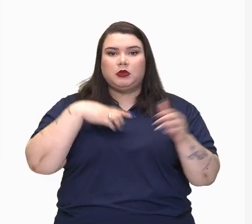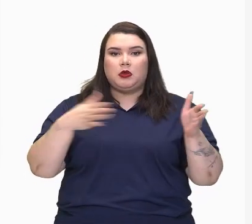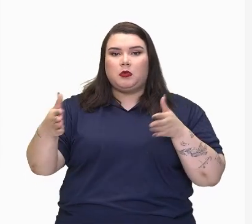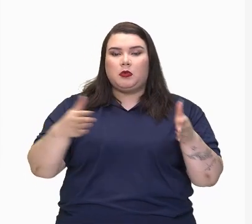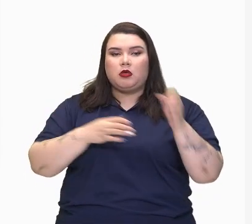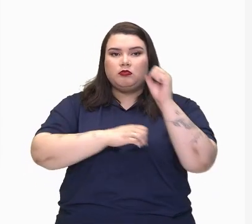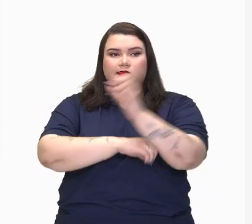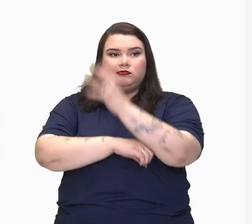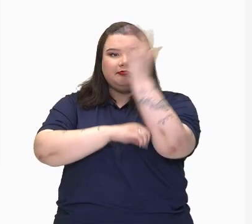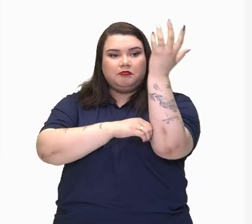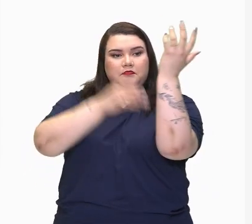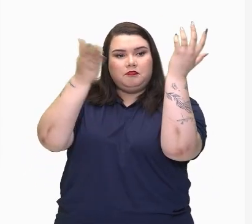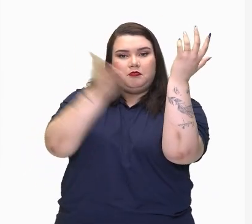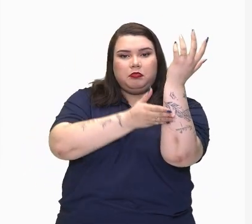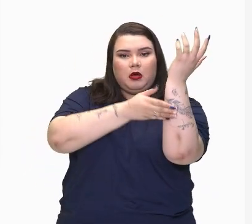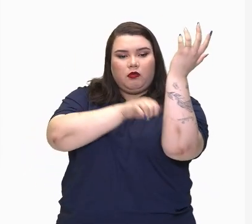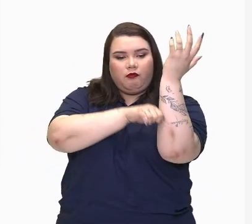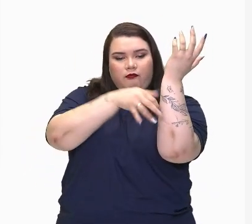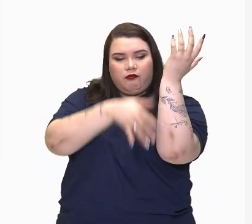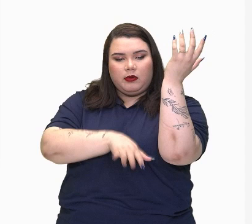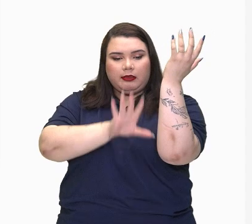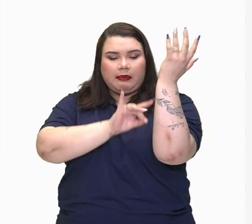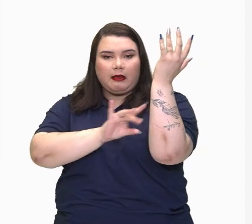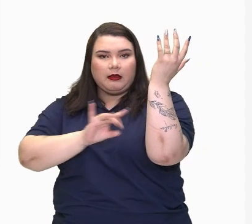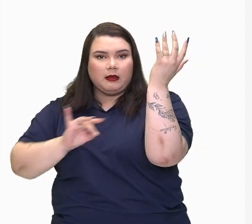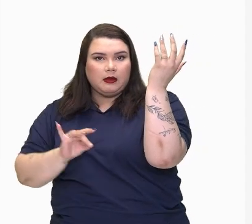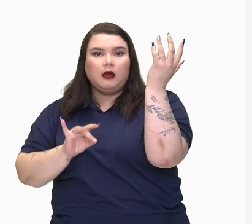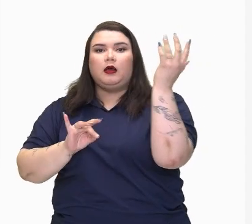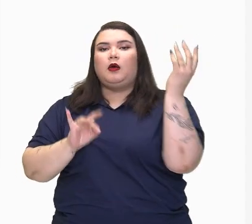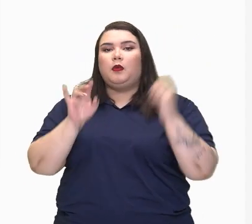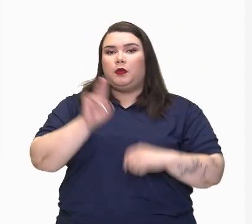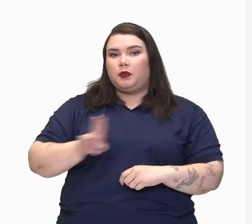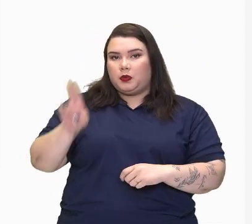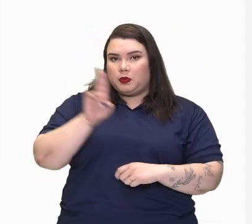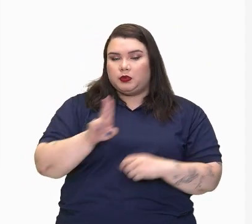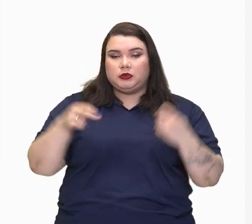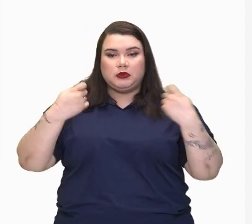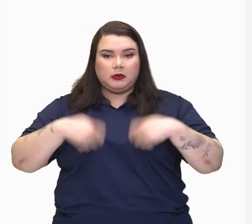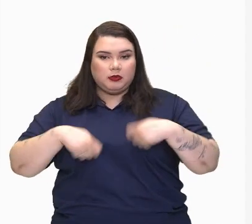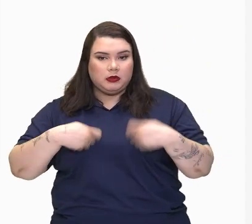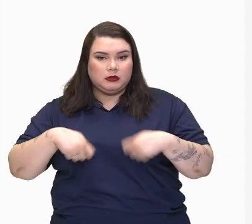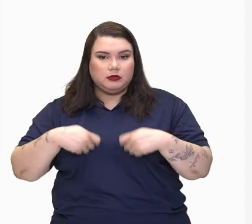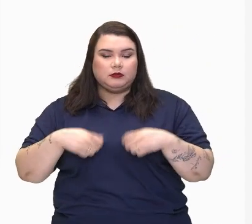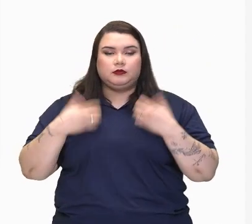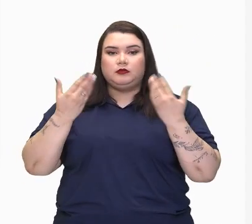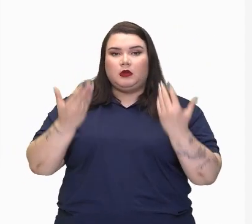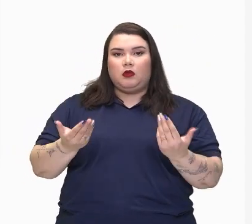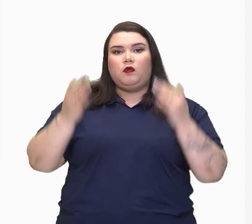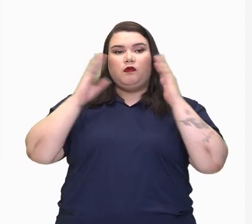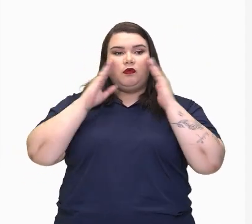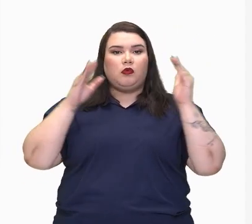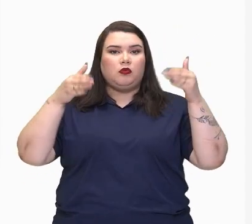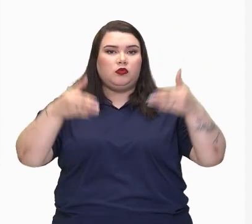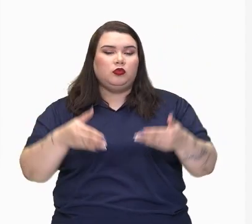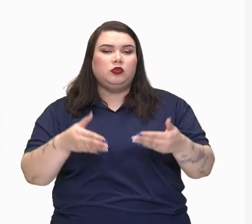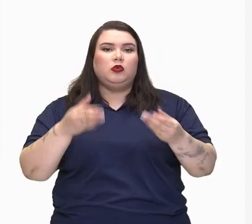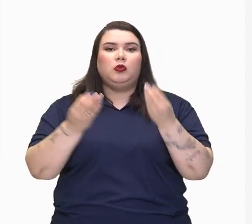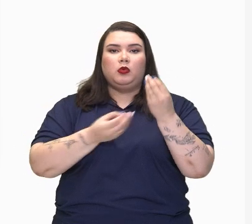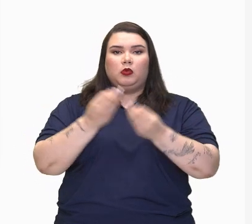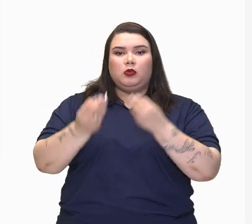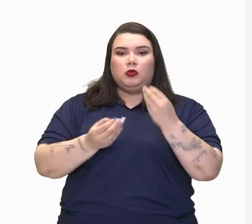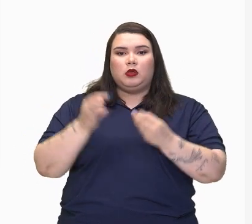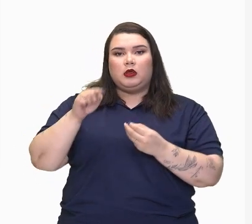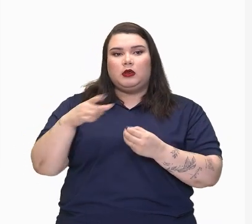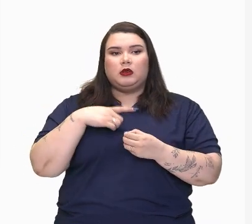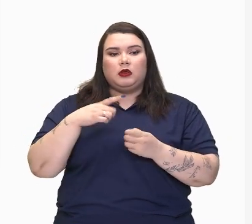precisavam da borracha, precisavam do látex extraído ali da seringueira, então se voltou muita atenção para a